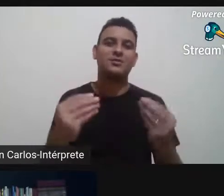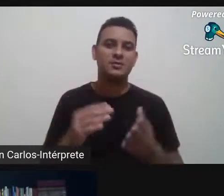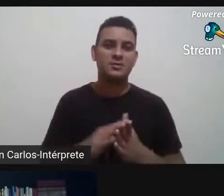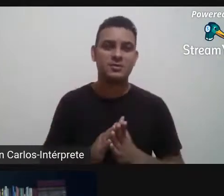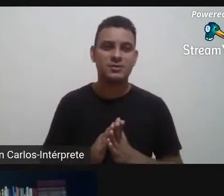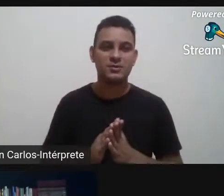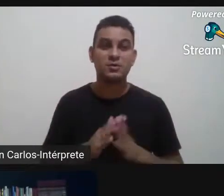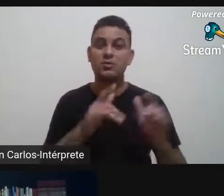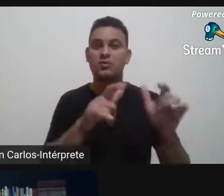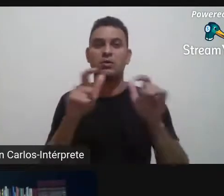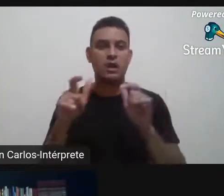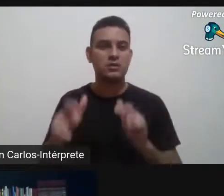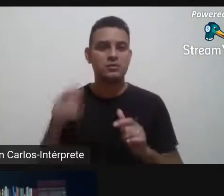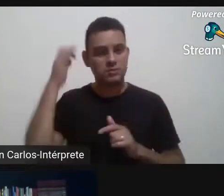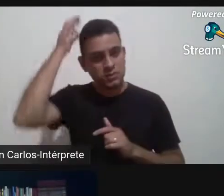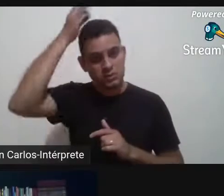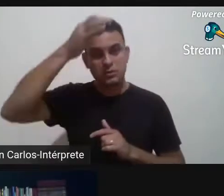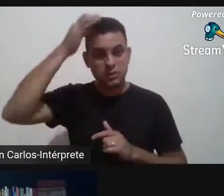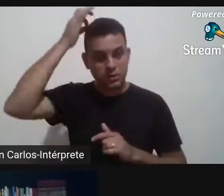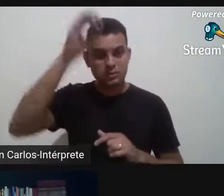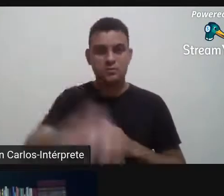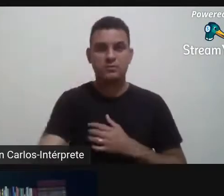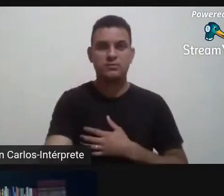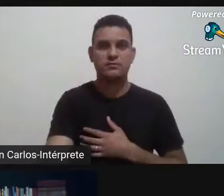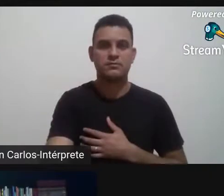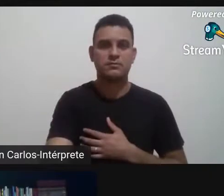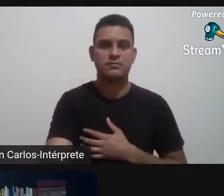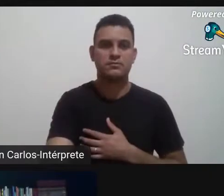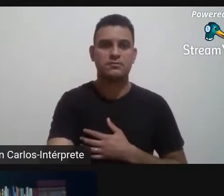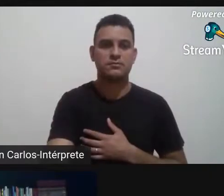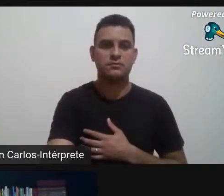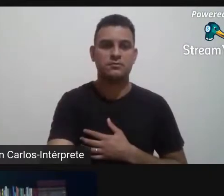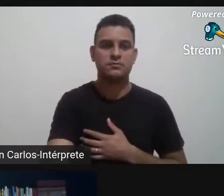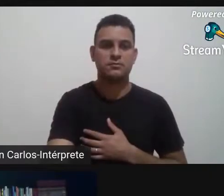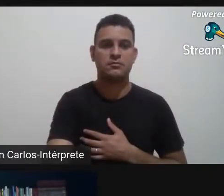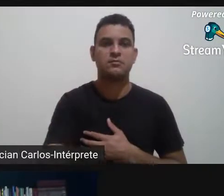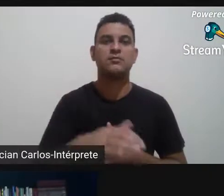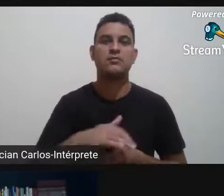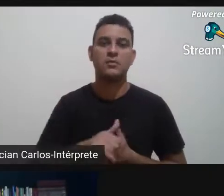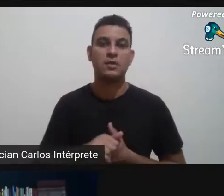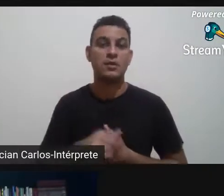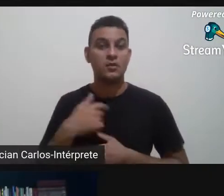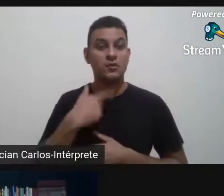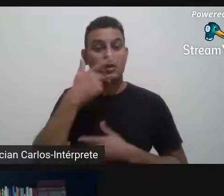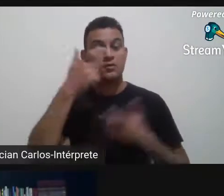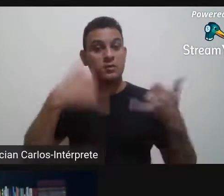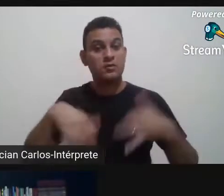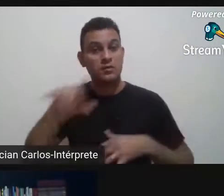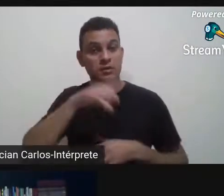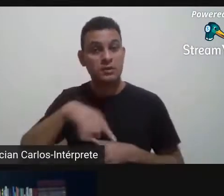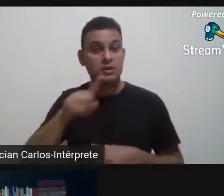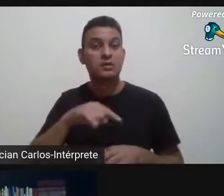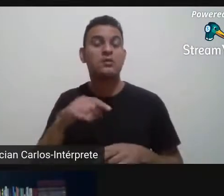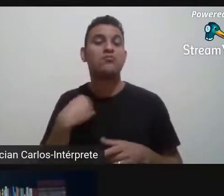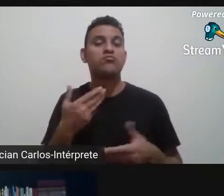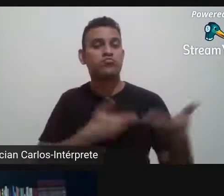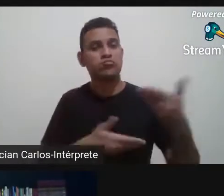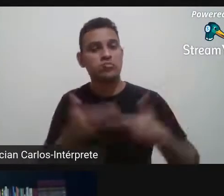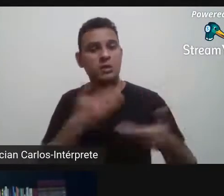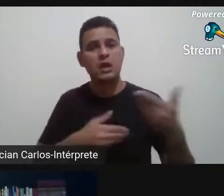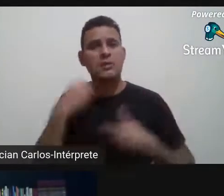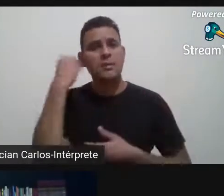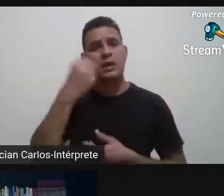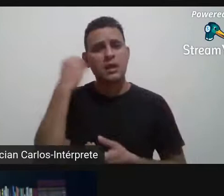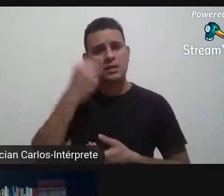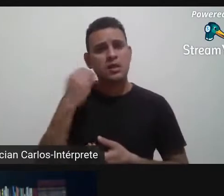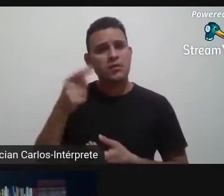todos os lugares do Espírito Santo que estão representados aqui. Wellington, vou passar a palavra para você compartilhar conosco, então, qual foi a experiência